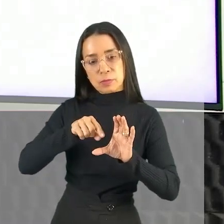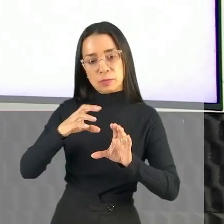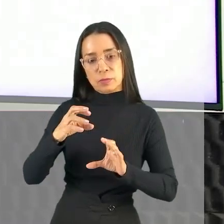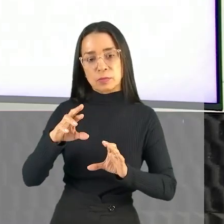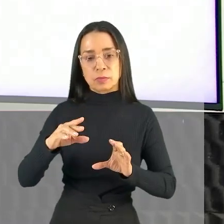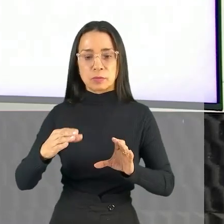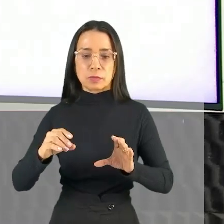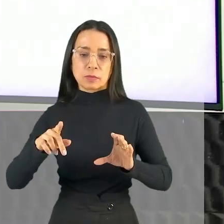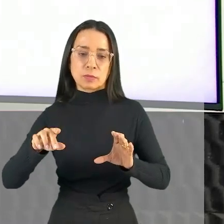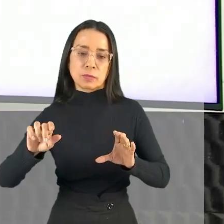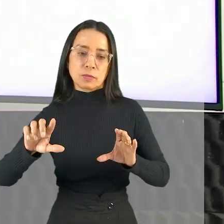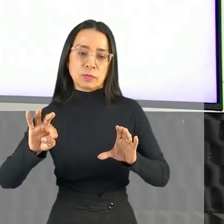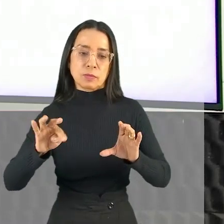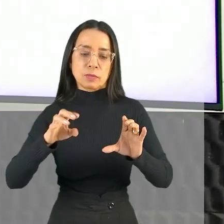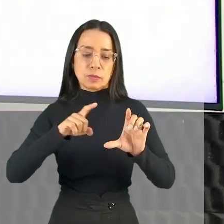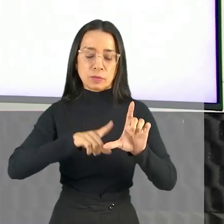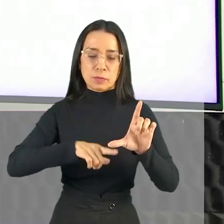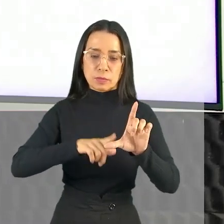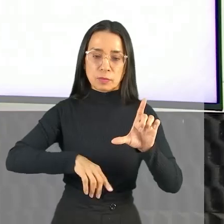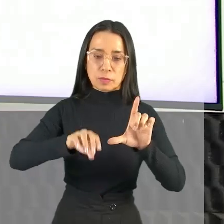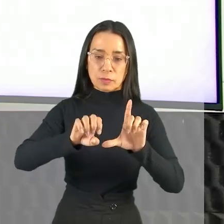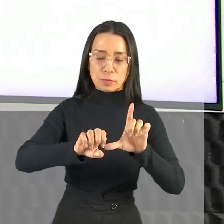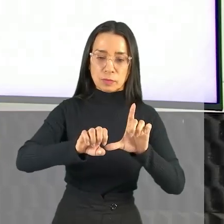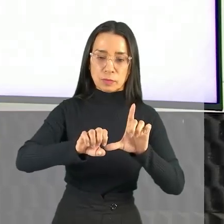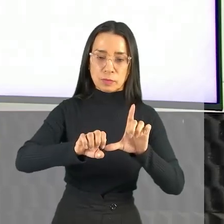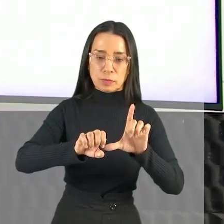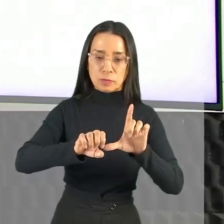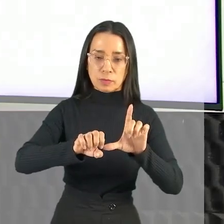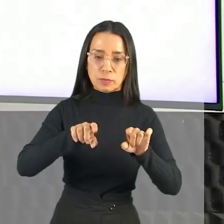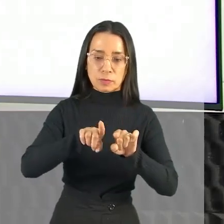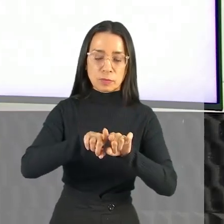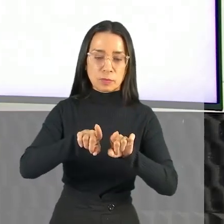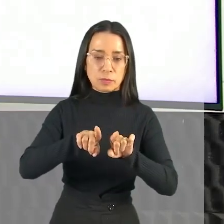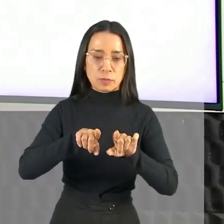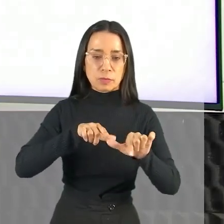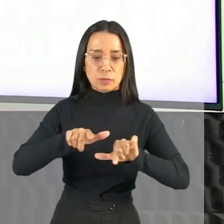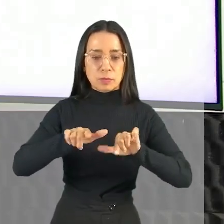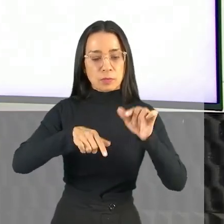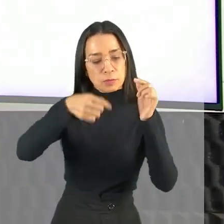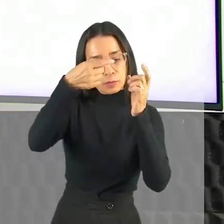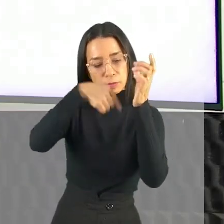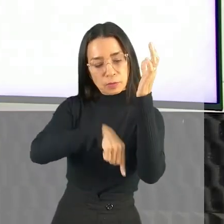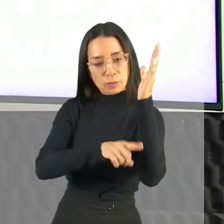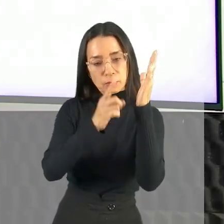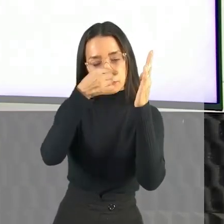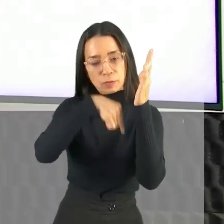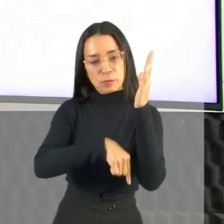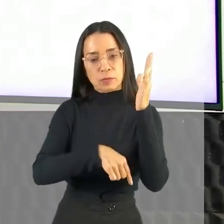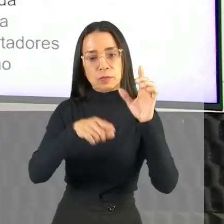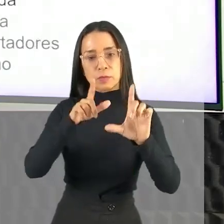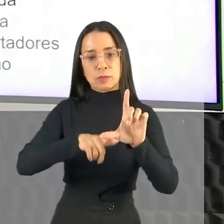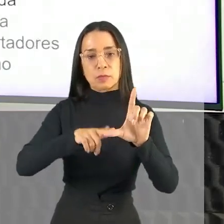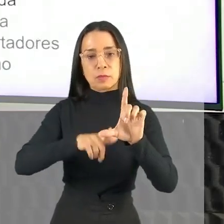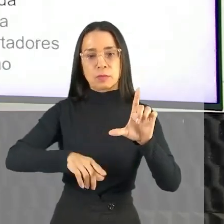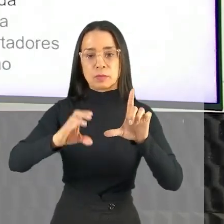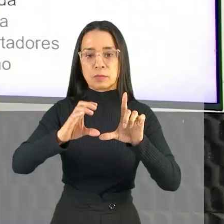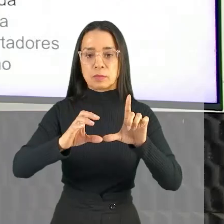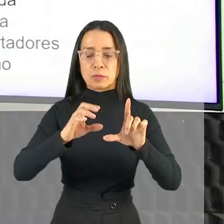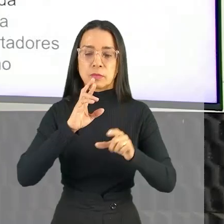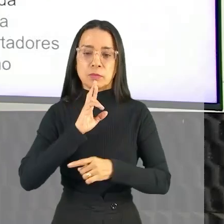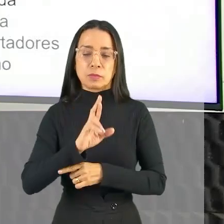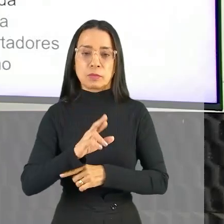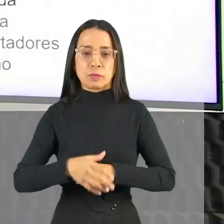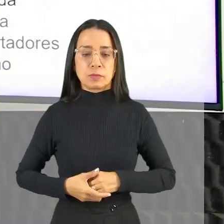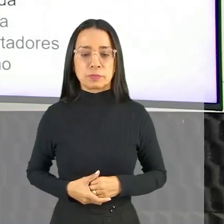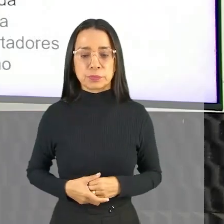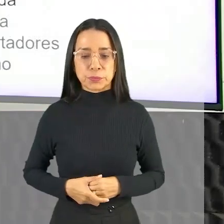trabalha com a fotossíntese, né? Então, não faz sentido. Então, letra C é a resposta.